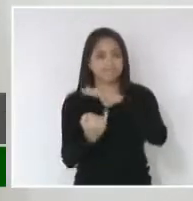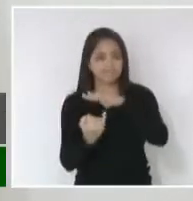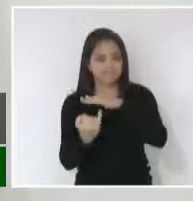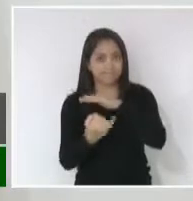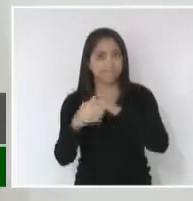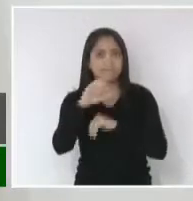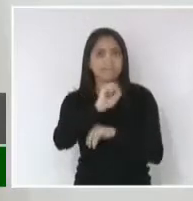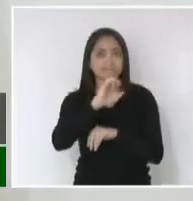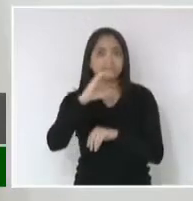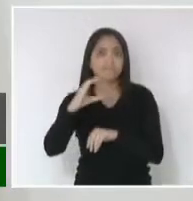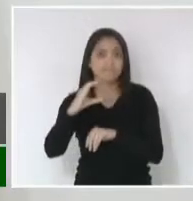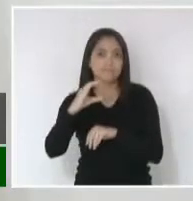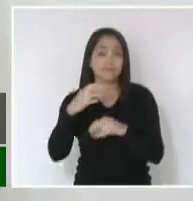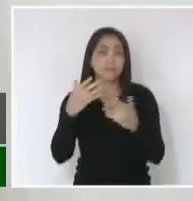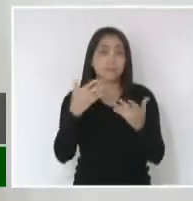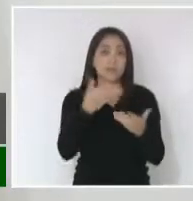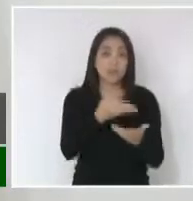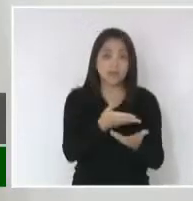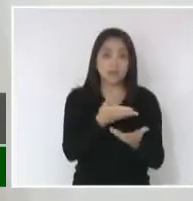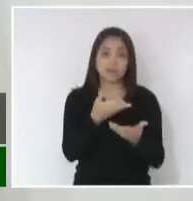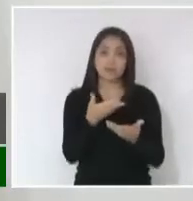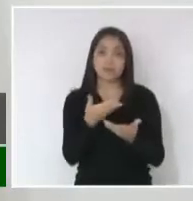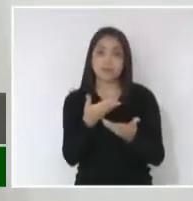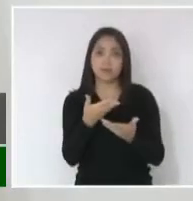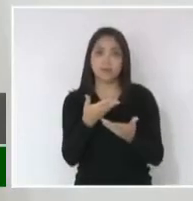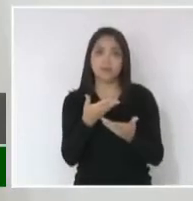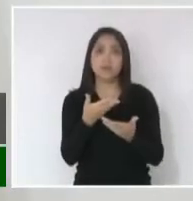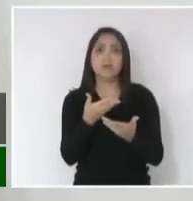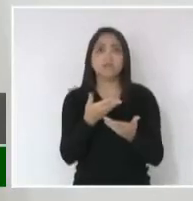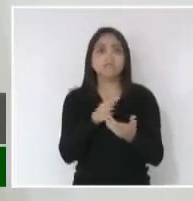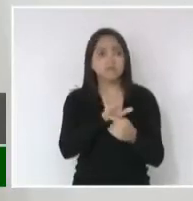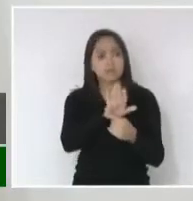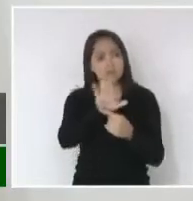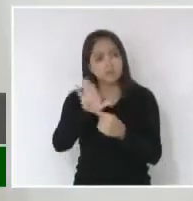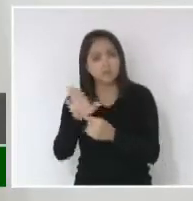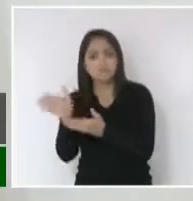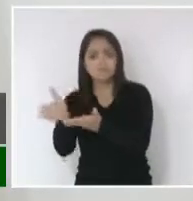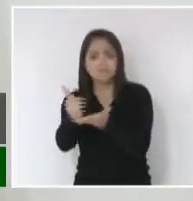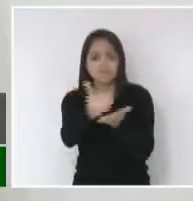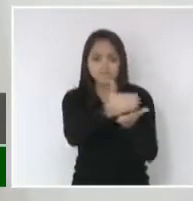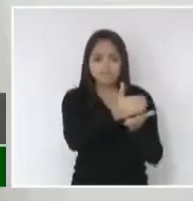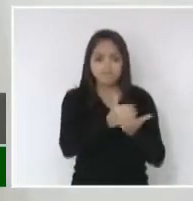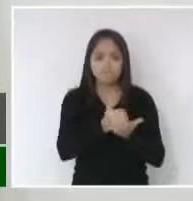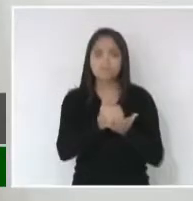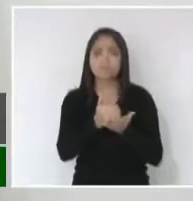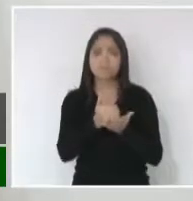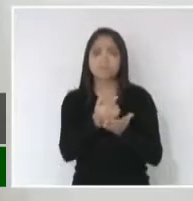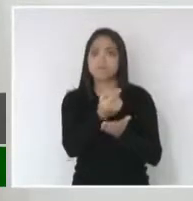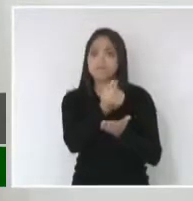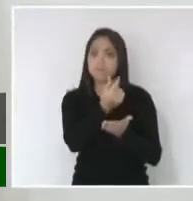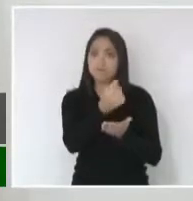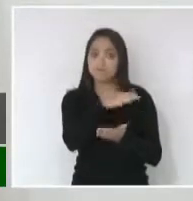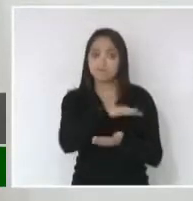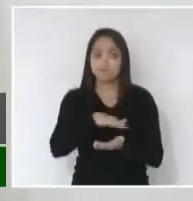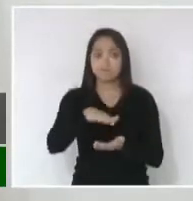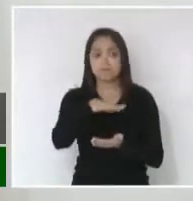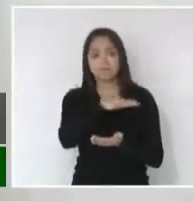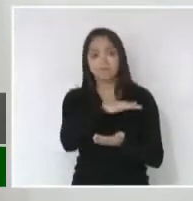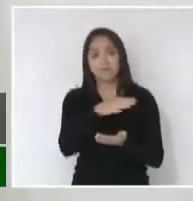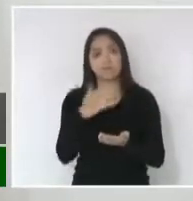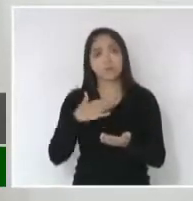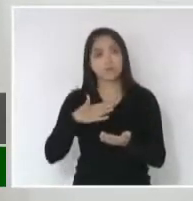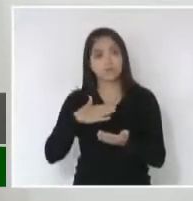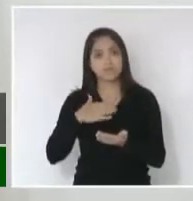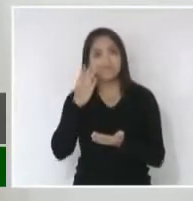catarinense. Indústria essa que dá conta de boa parte da arrecadação nacional. Portanto, vai aqui o meu reconhecimento